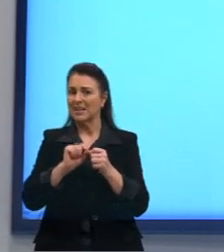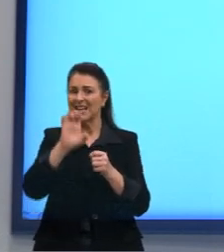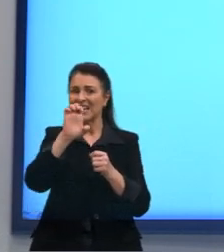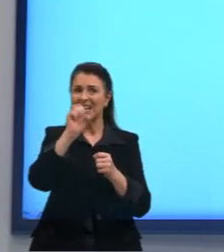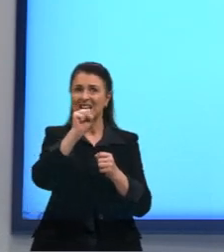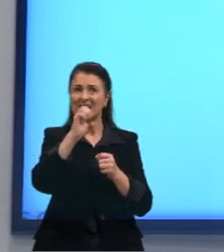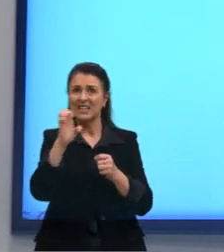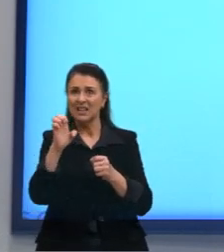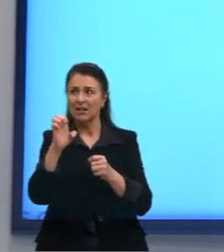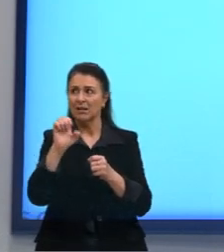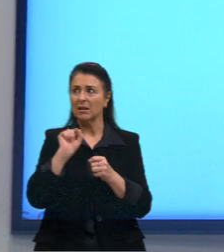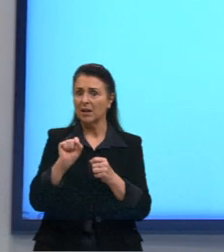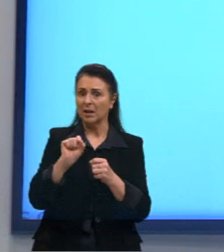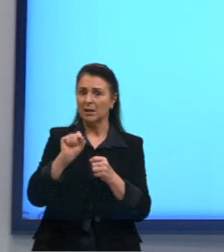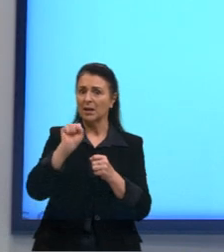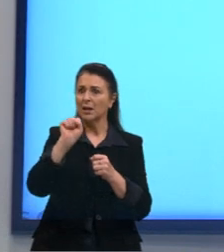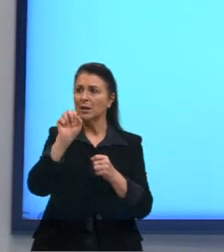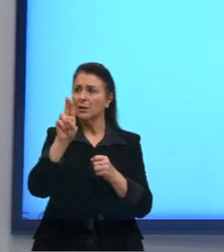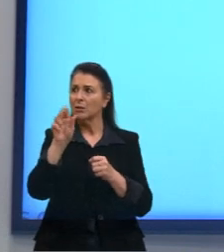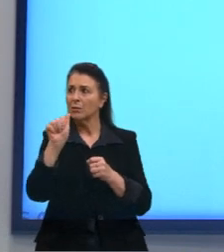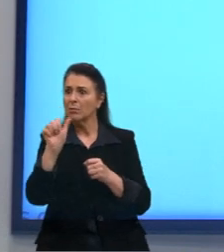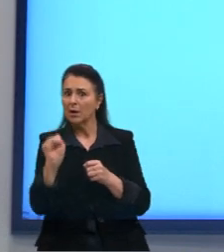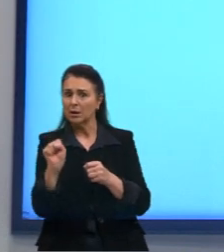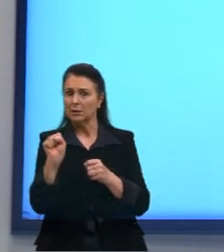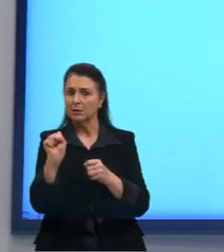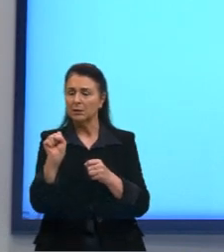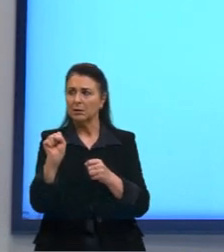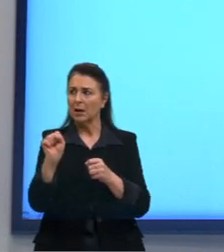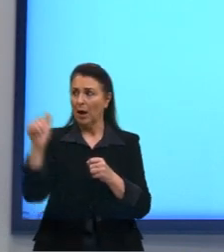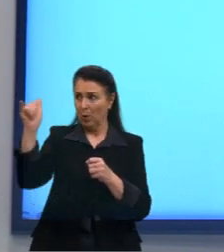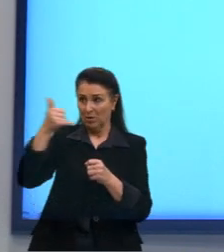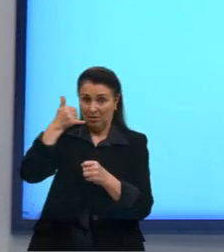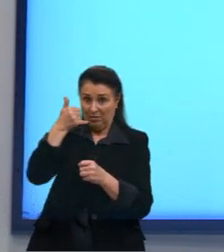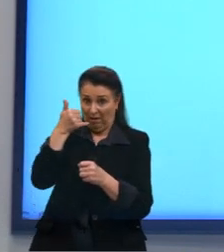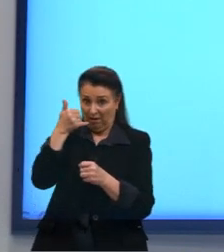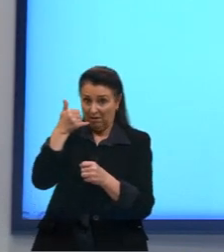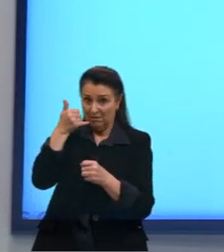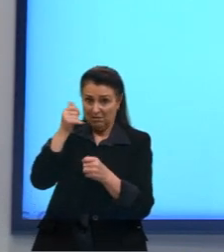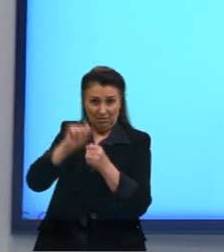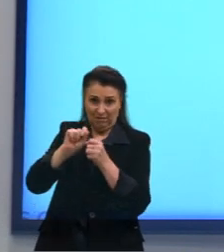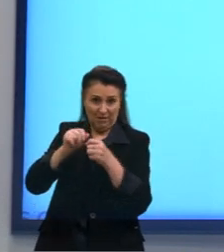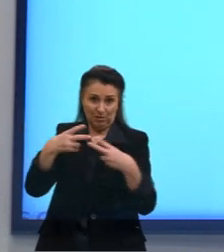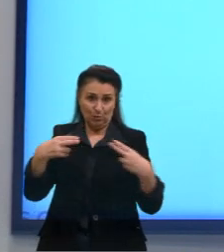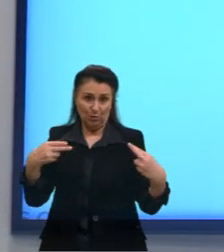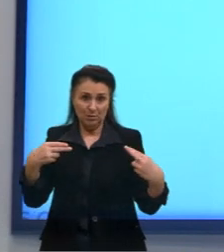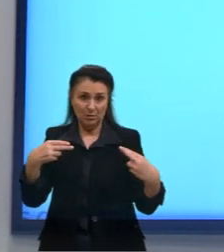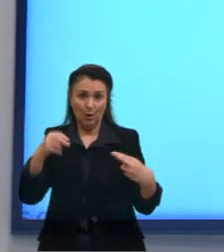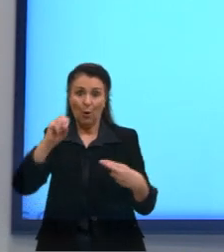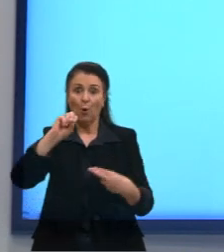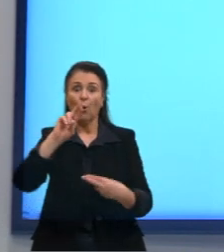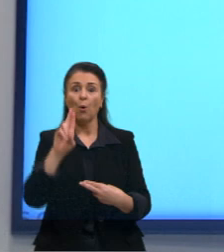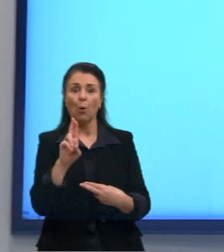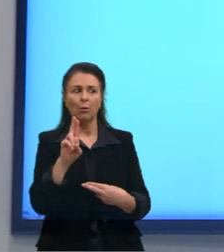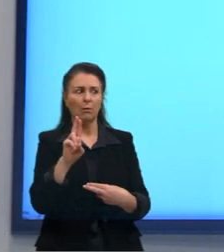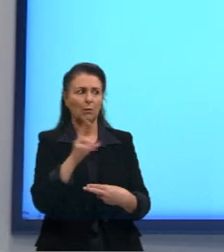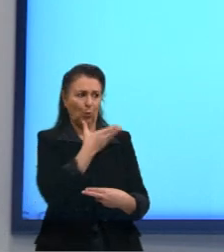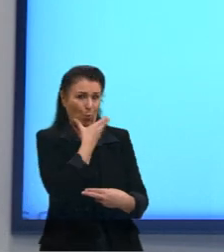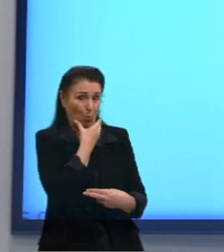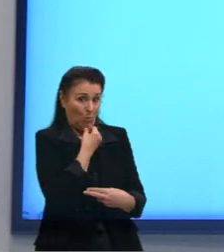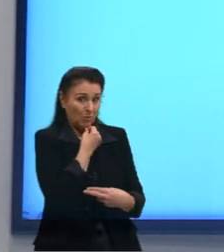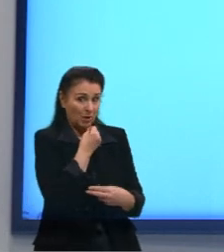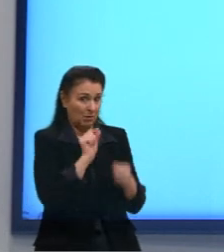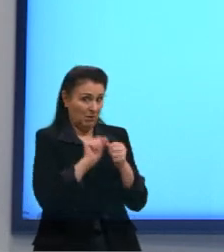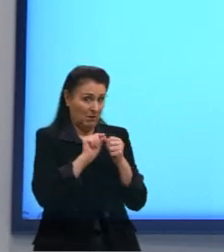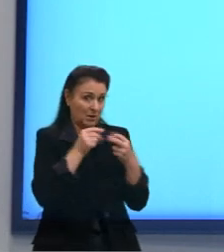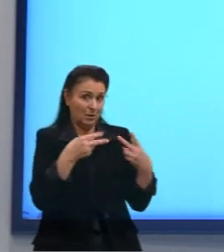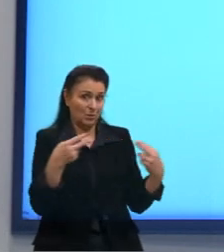pode ser referir tanto a celular né o celular não realiza as tarefas quanto a o homem